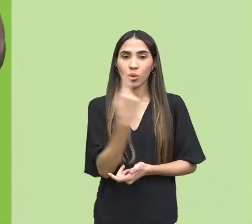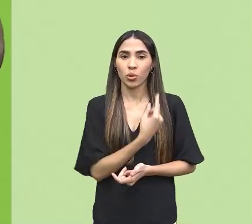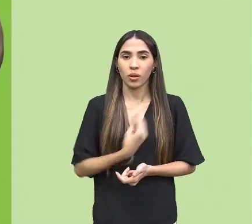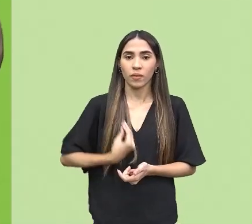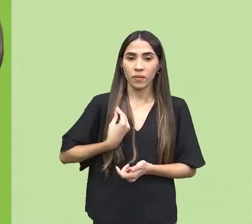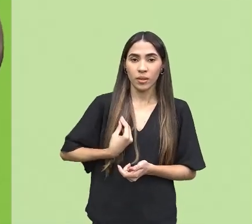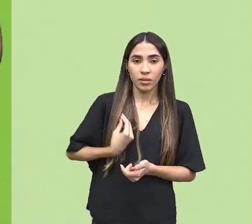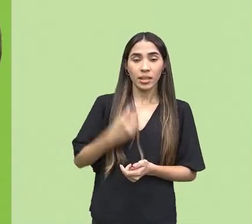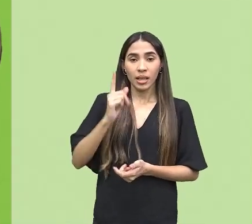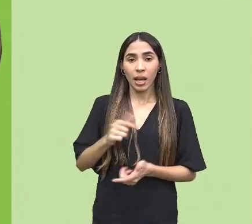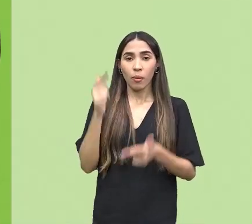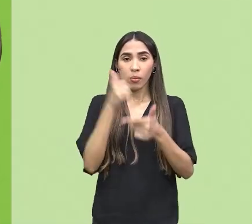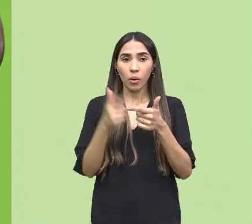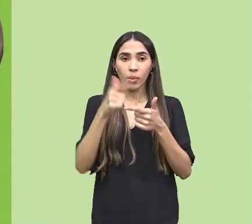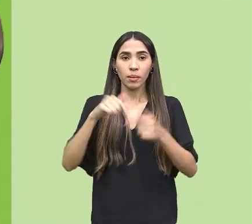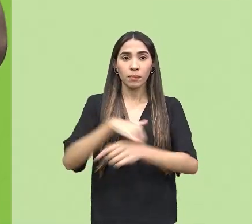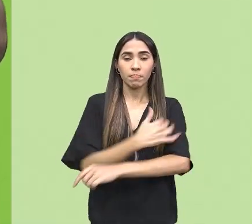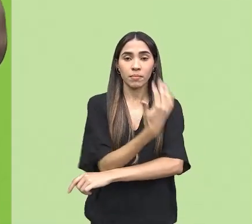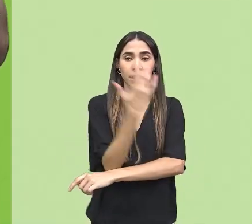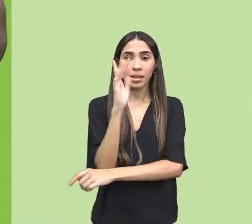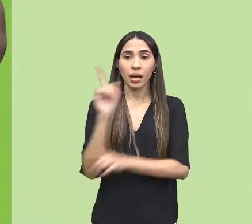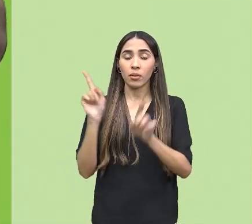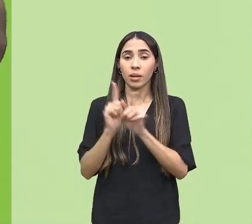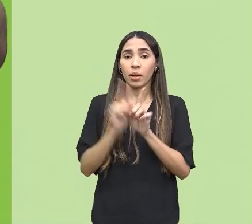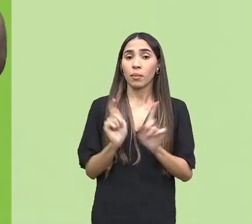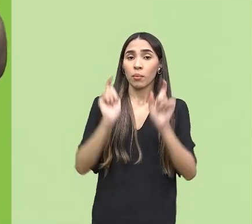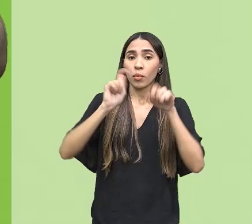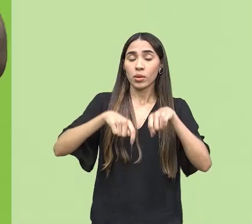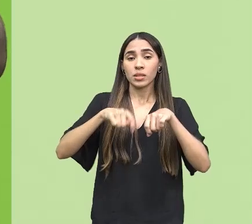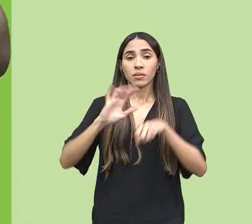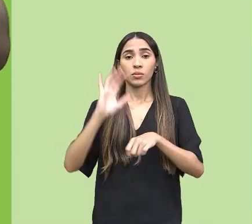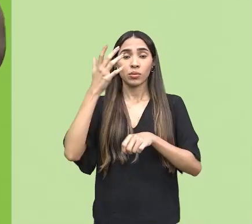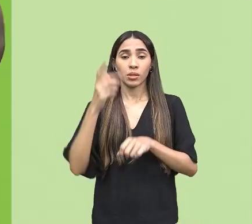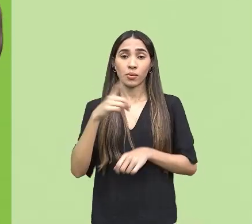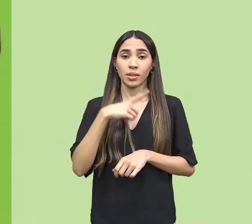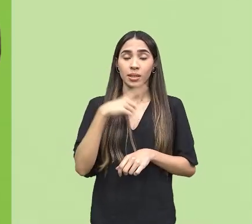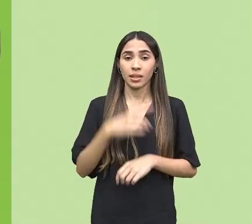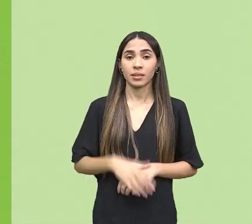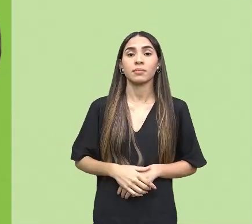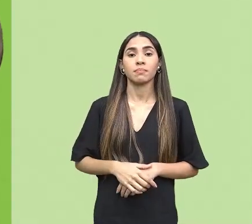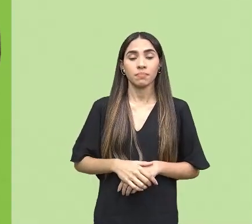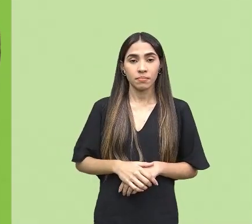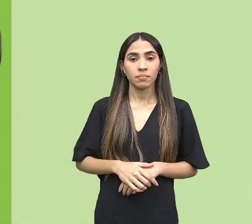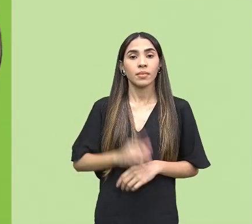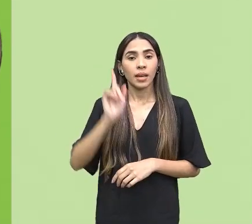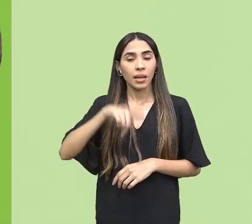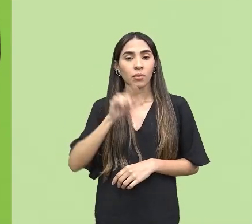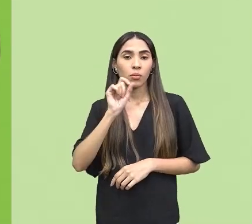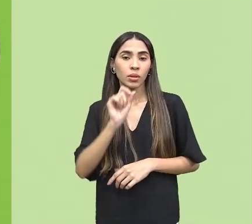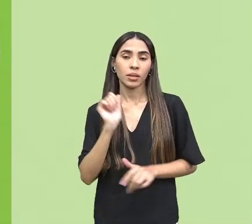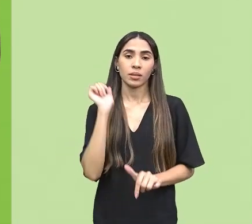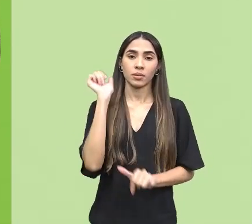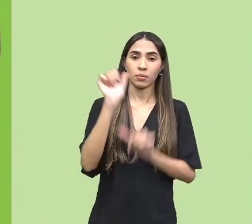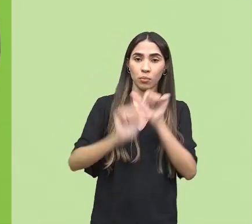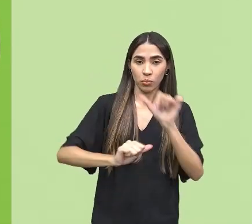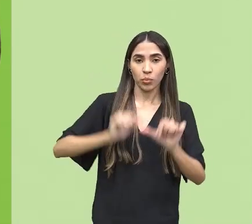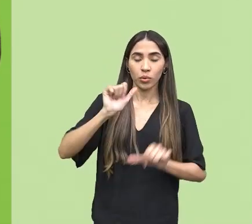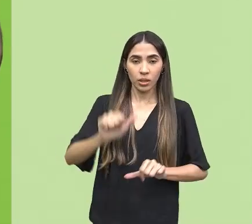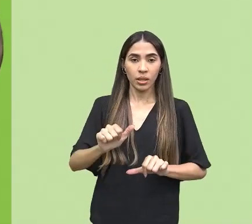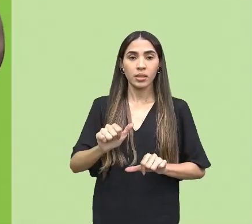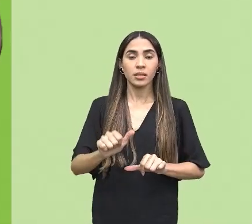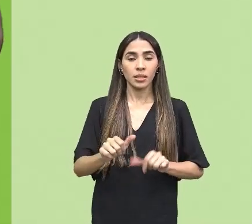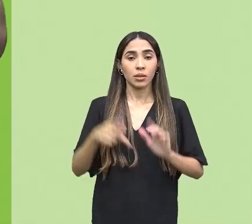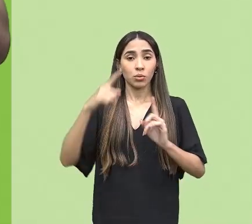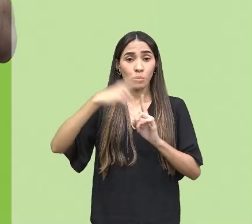vivendo, que é o problema ambiental, e as possíveis soluções que nós temos. Uma delas é exatamente essa transição da